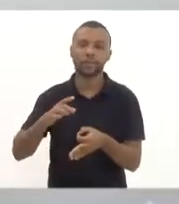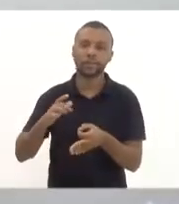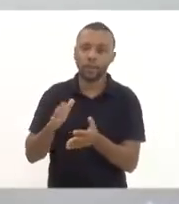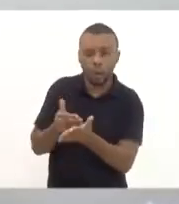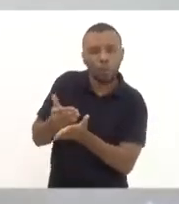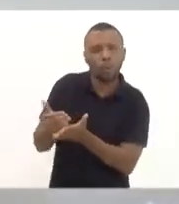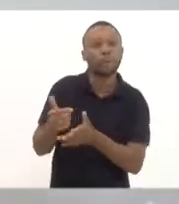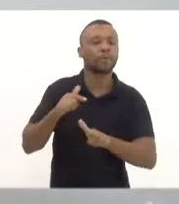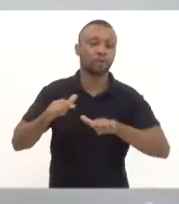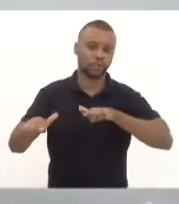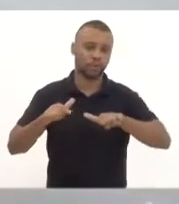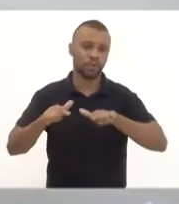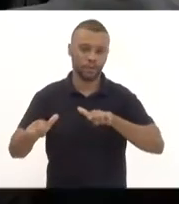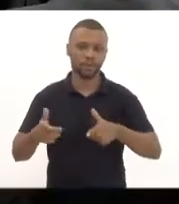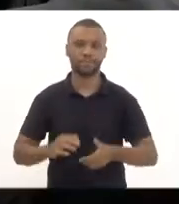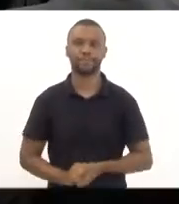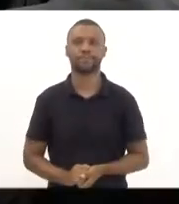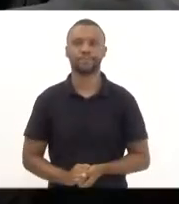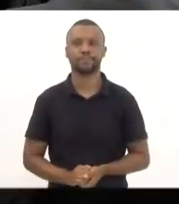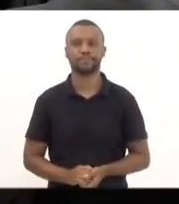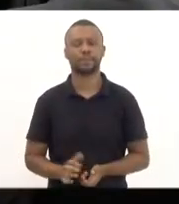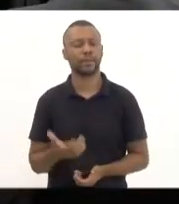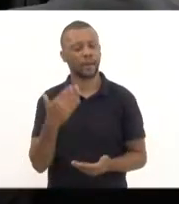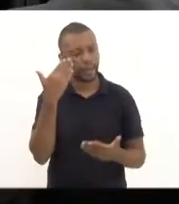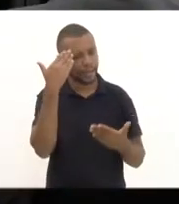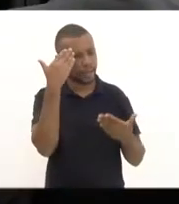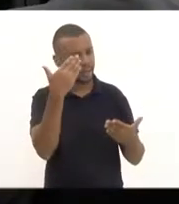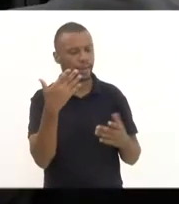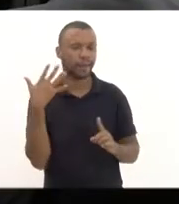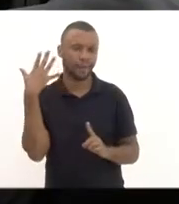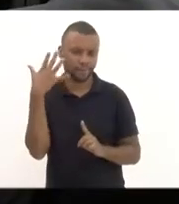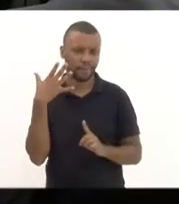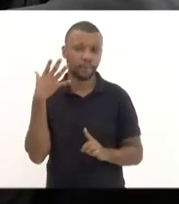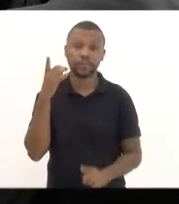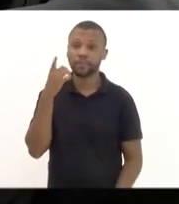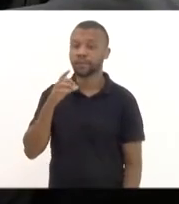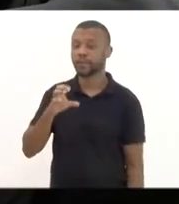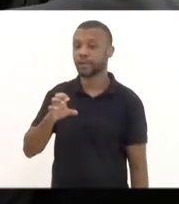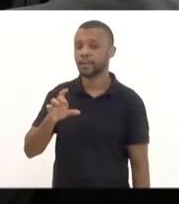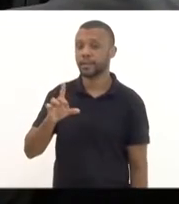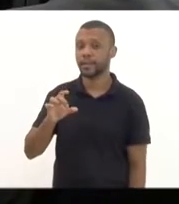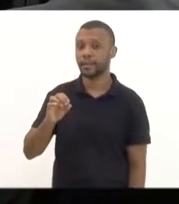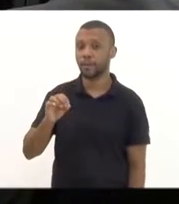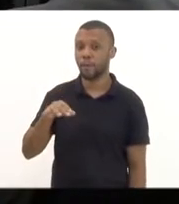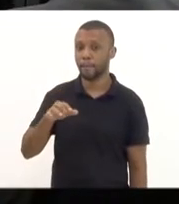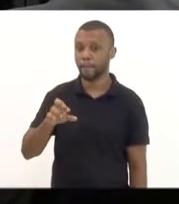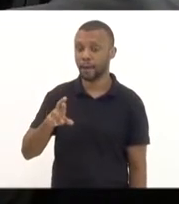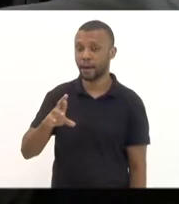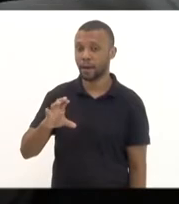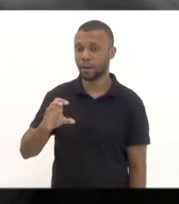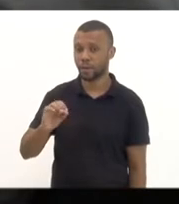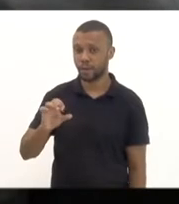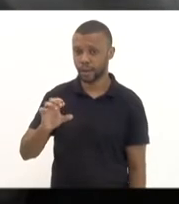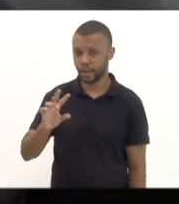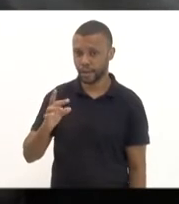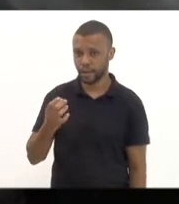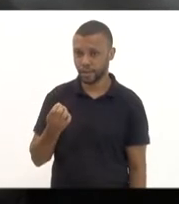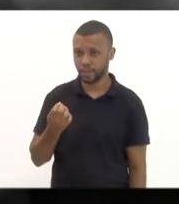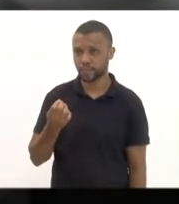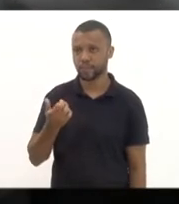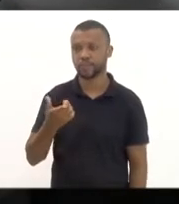trabalhos agradecer as palavras Deputado ele é uma Coelho algumas o deputado era uma